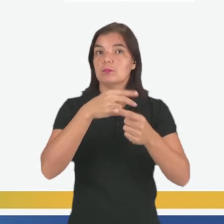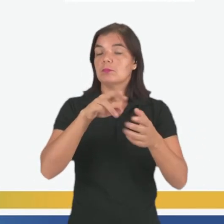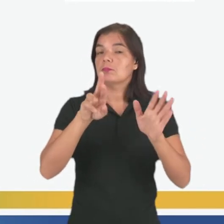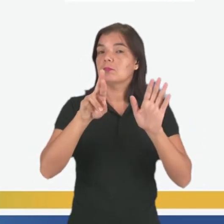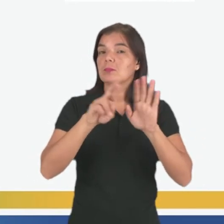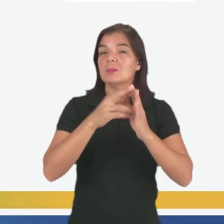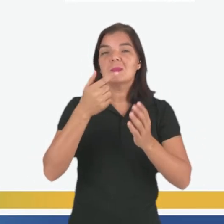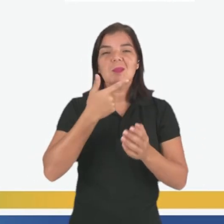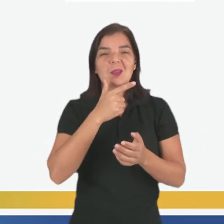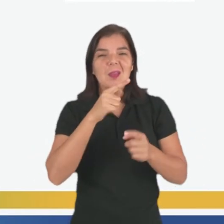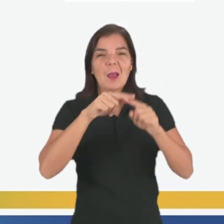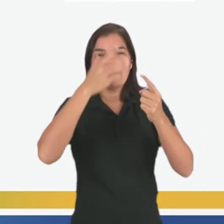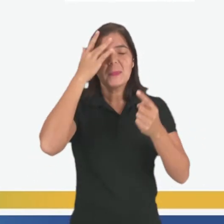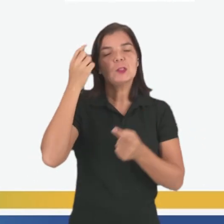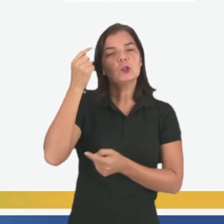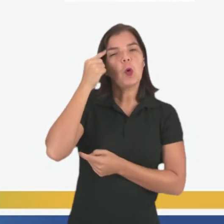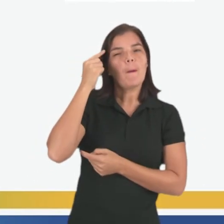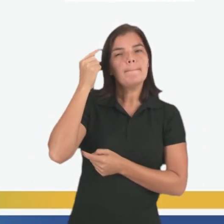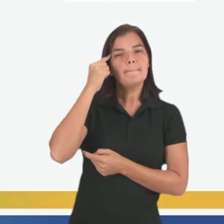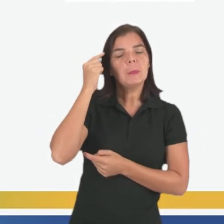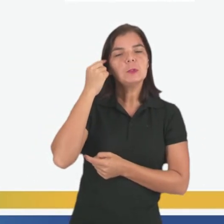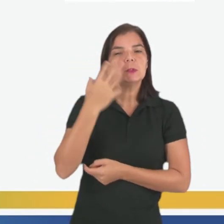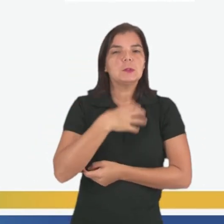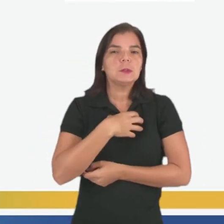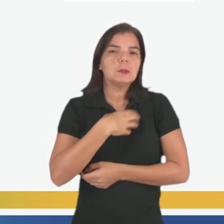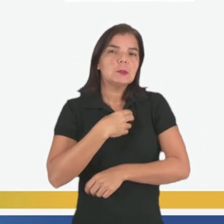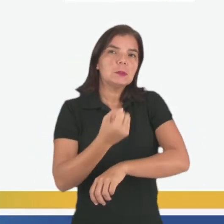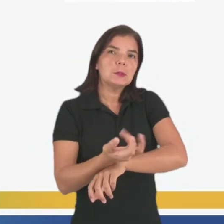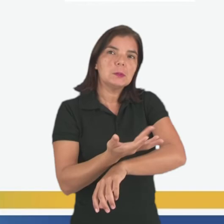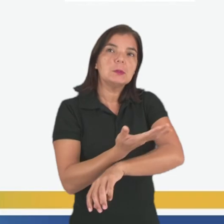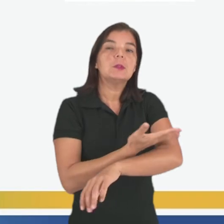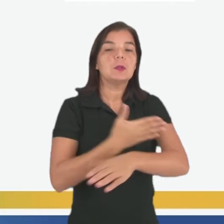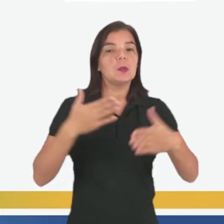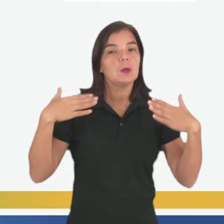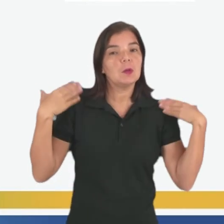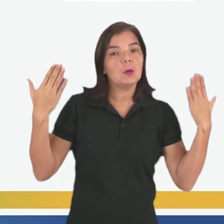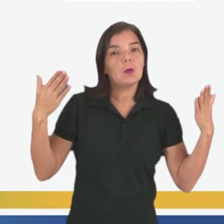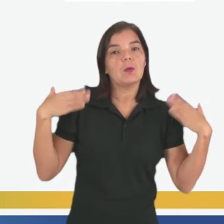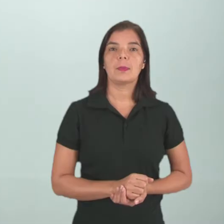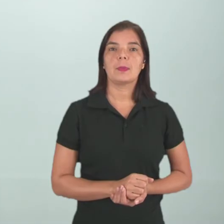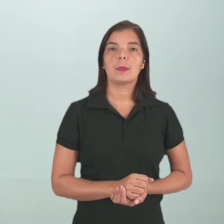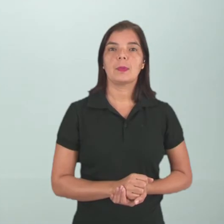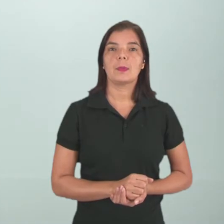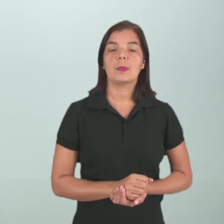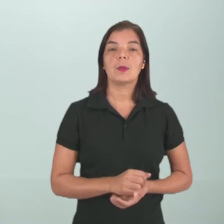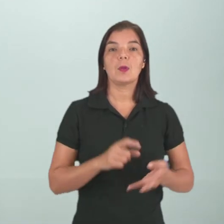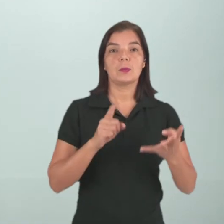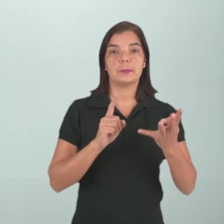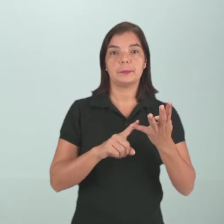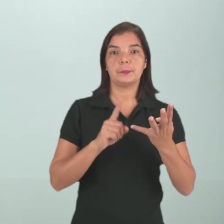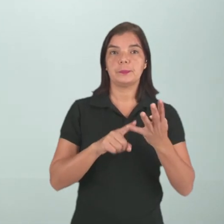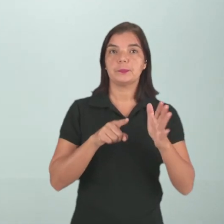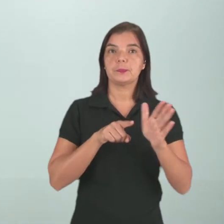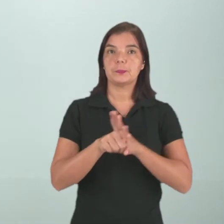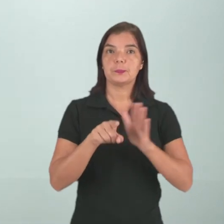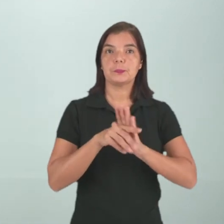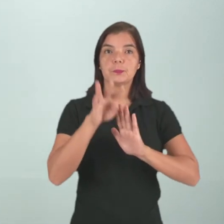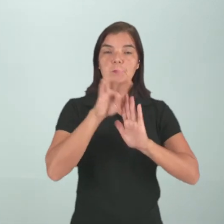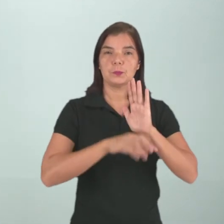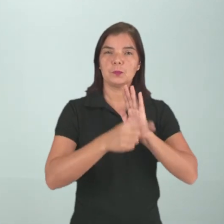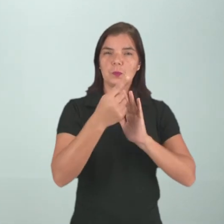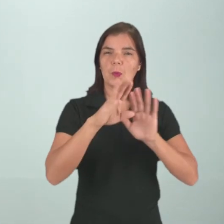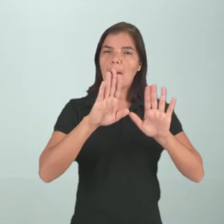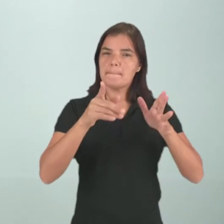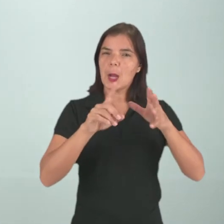é entreter, fazer refletir, suscitar sentimentos, alegrar alguém. Questão 4. O texto 1 é